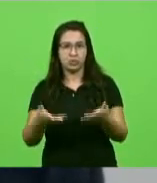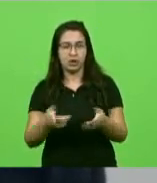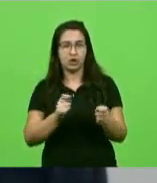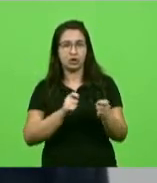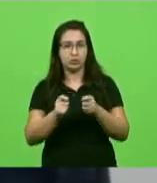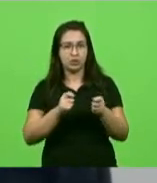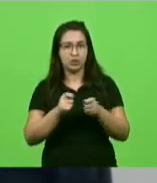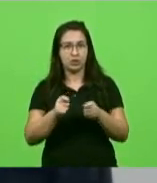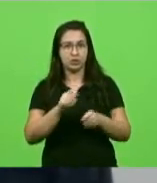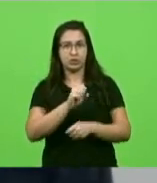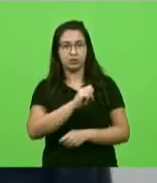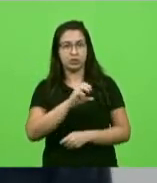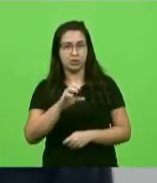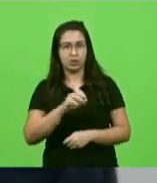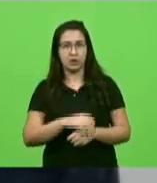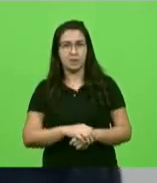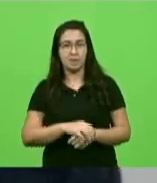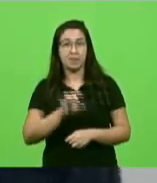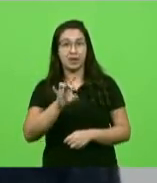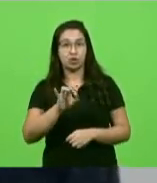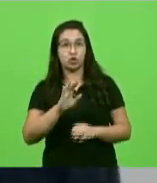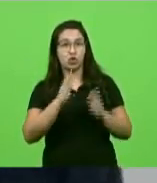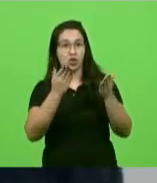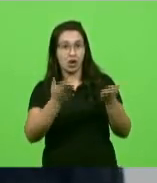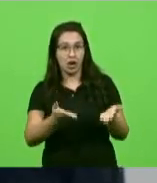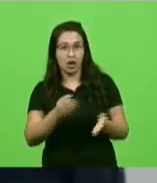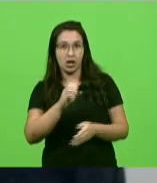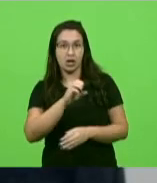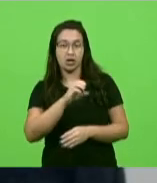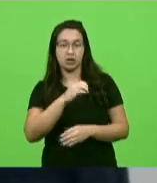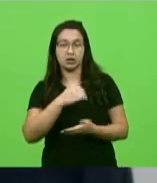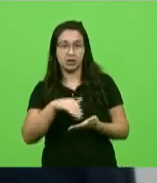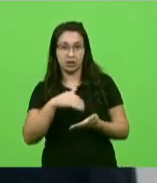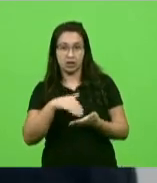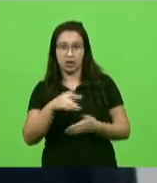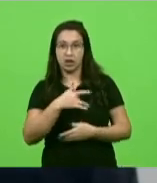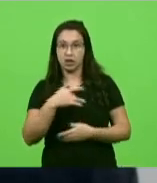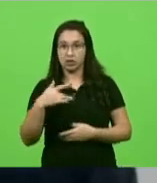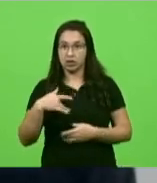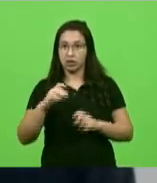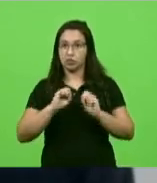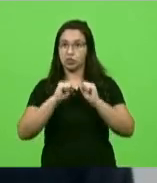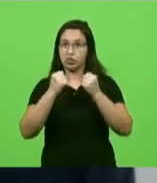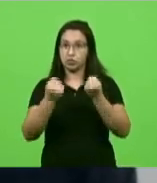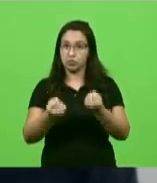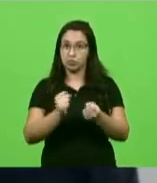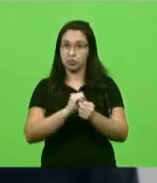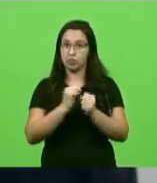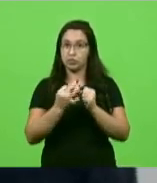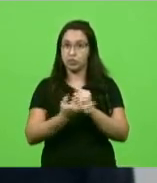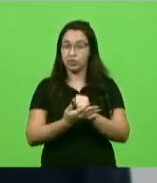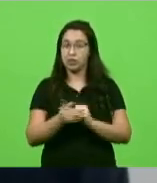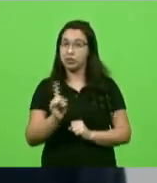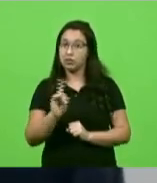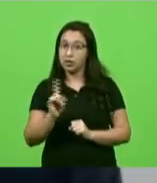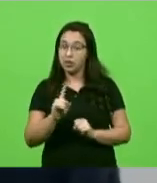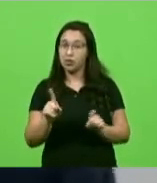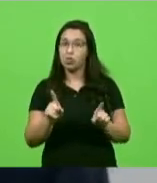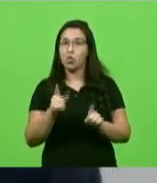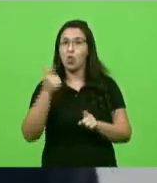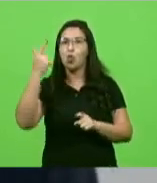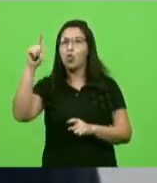era só a Secretaria de Saúde que estava empenhada nesse cenário pandêmico. Outras secretarias também